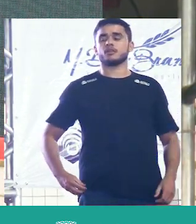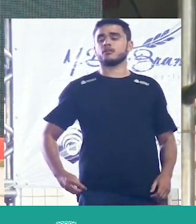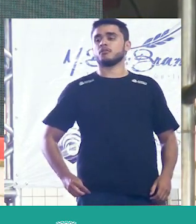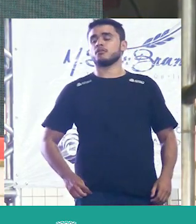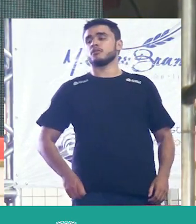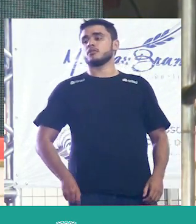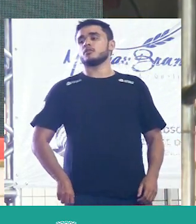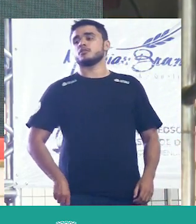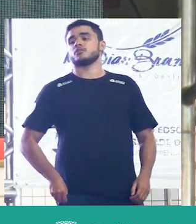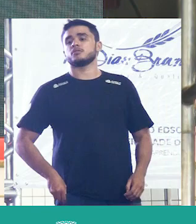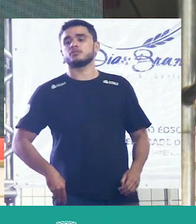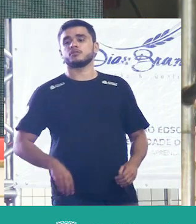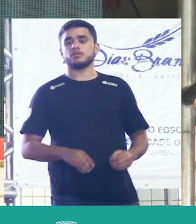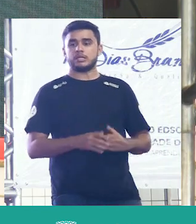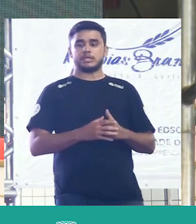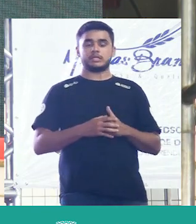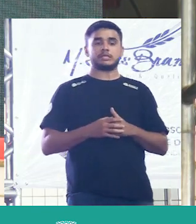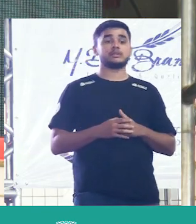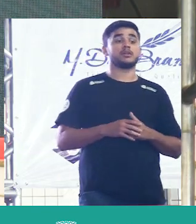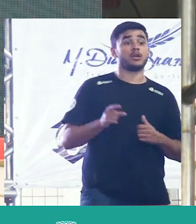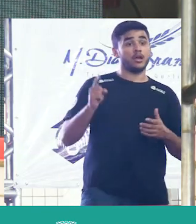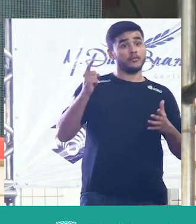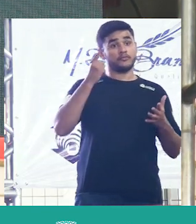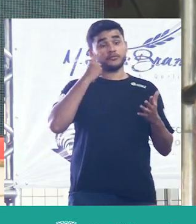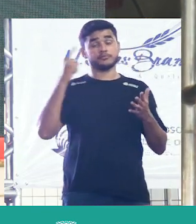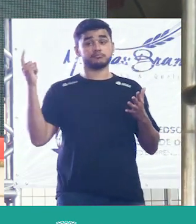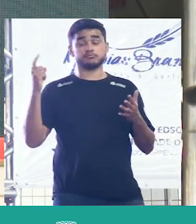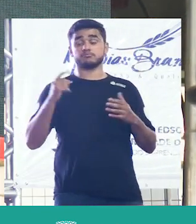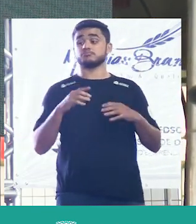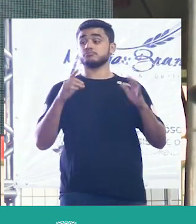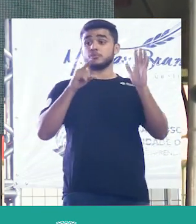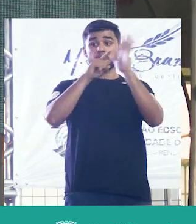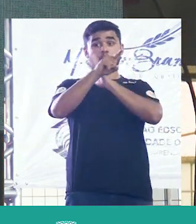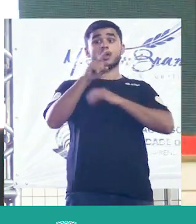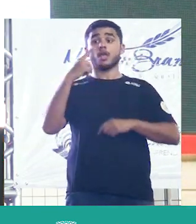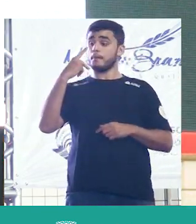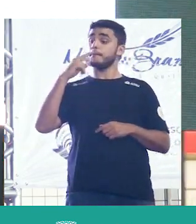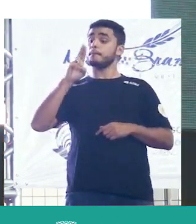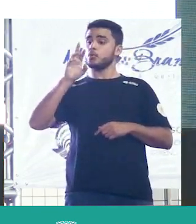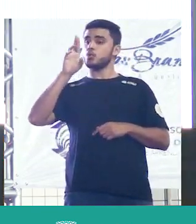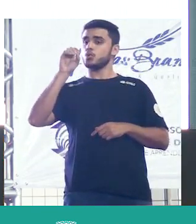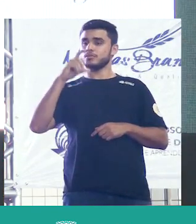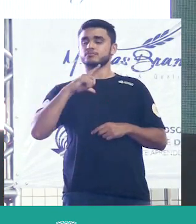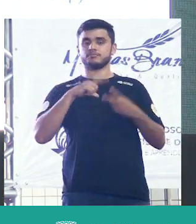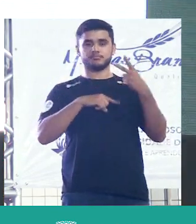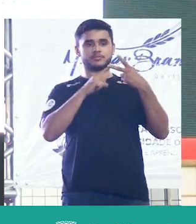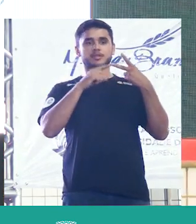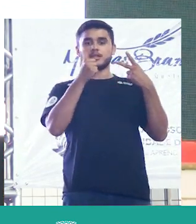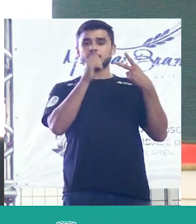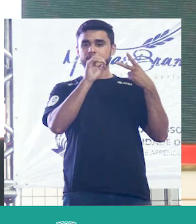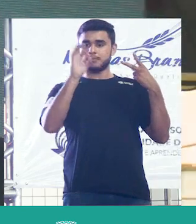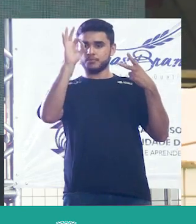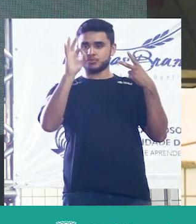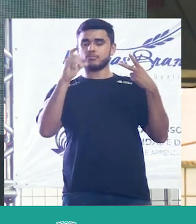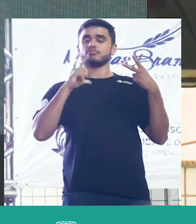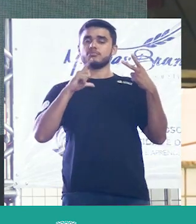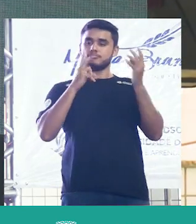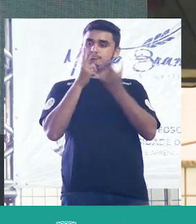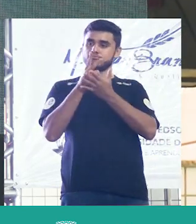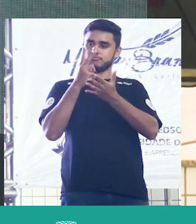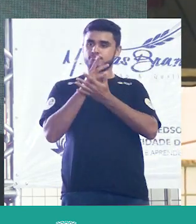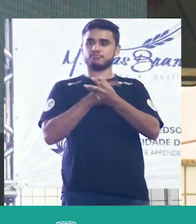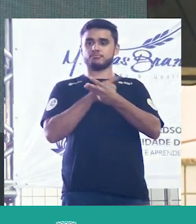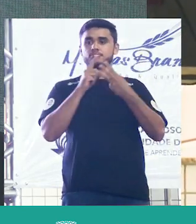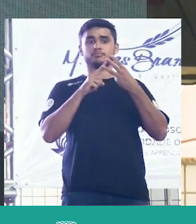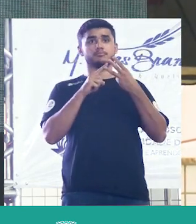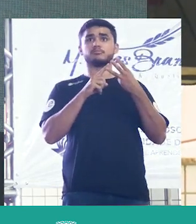Nessa questão, você também percebeu que o reagente é puro, que o rendimento é 100%, que não há reagente